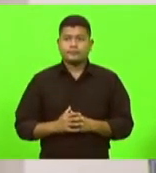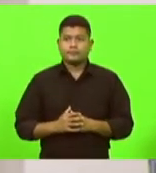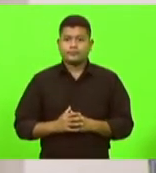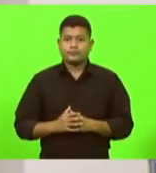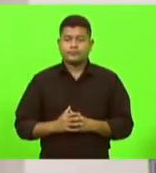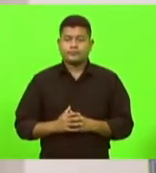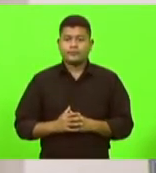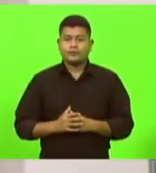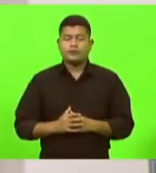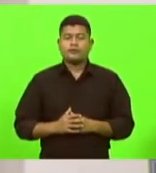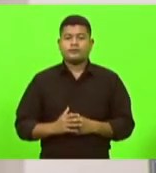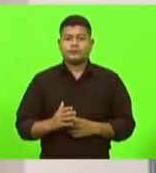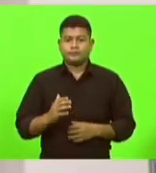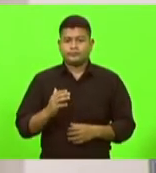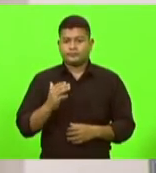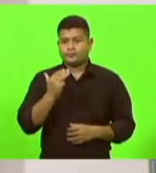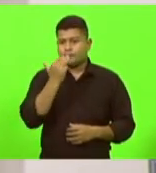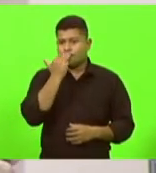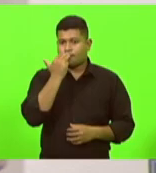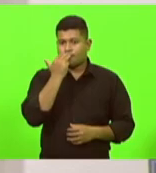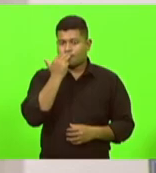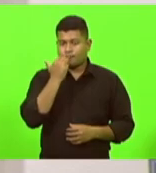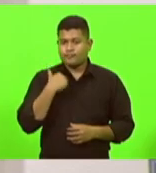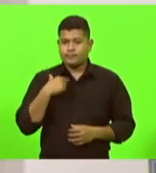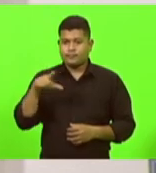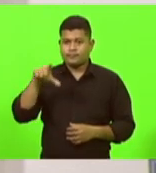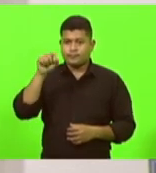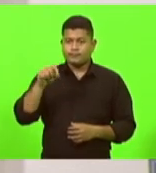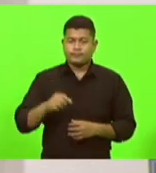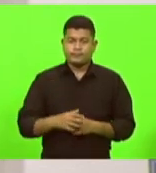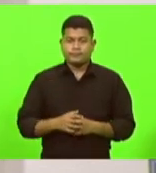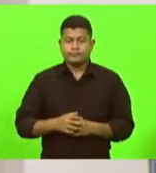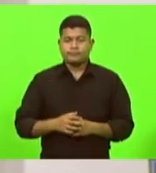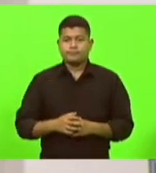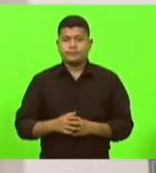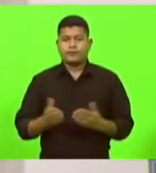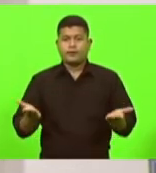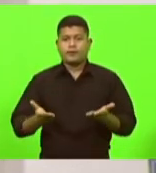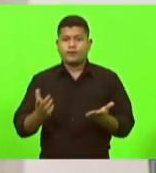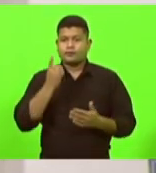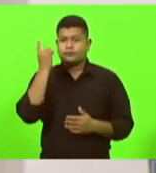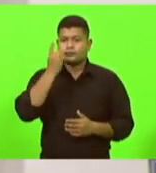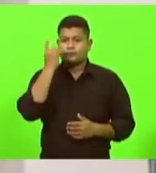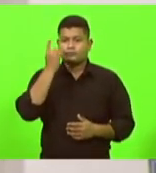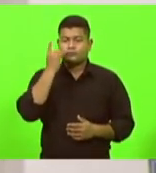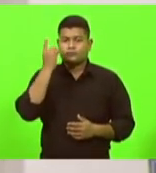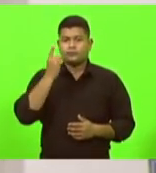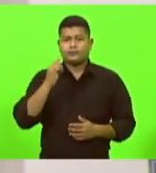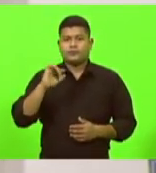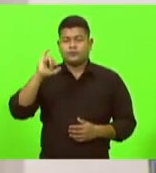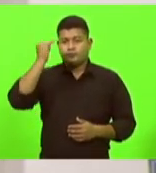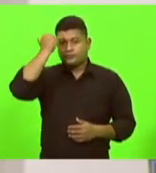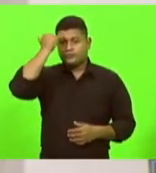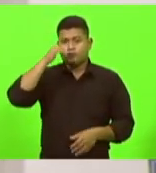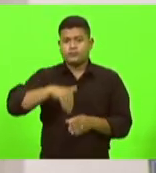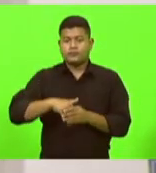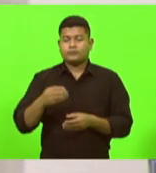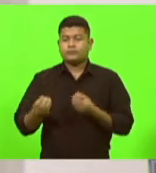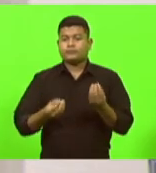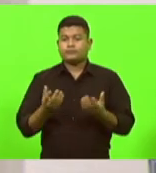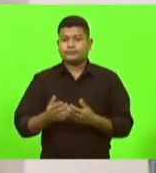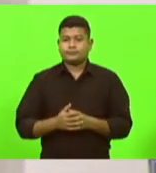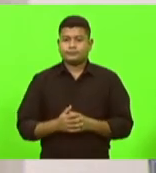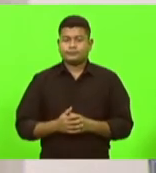Moacir Sopelsa. Obrigado, deputado. Como vota o deputado Jair Mioto?